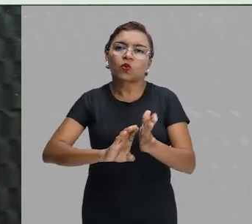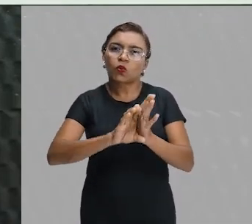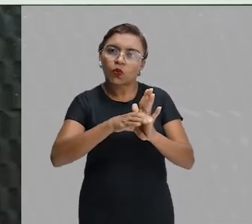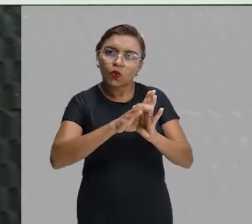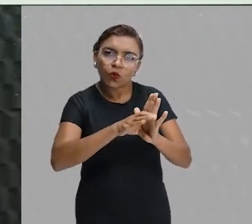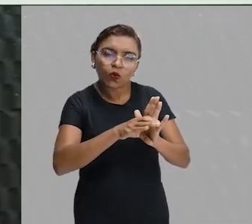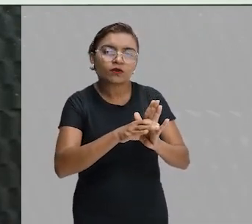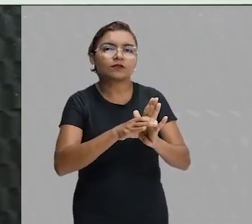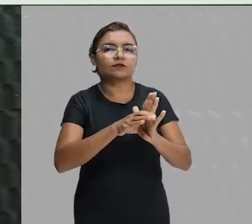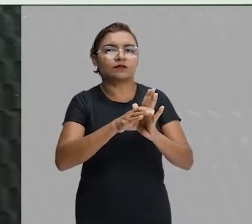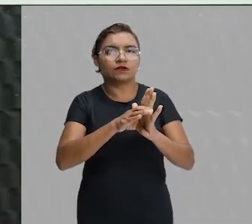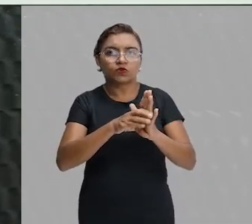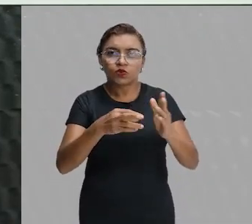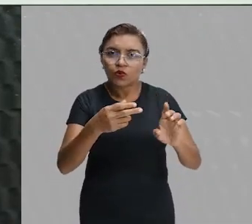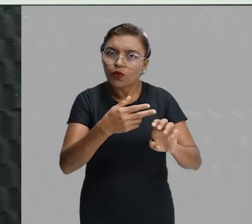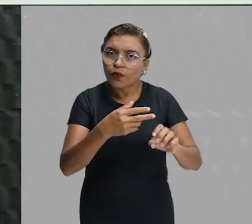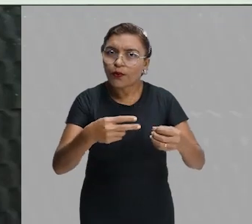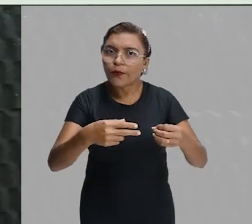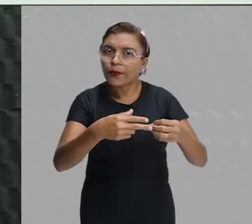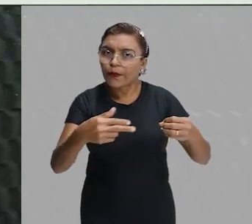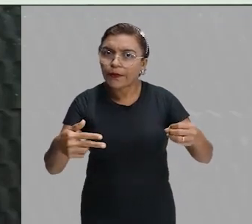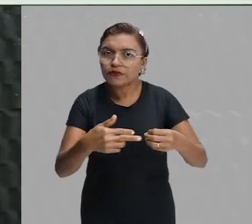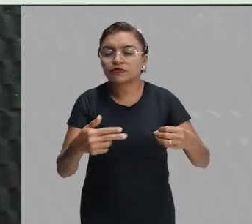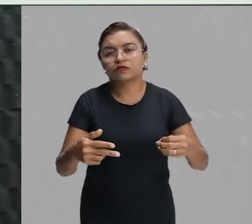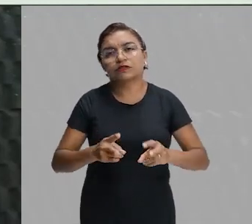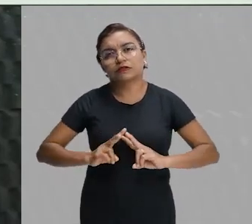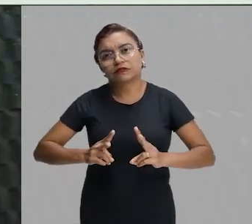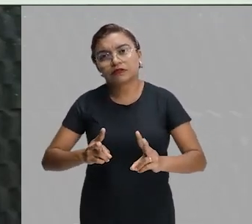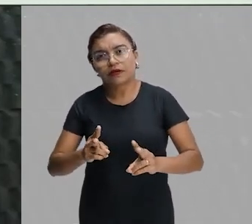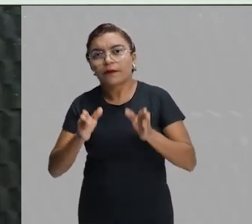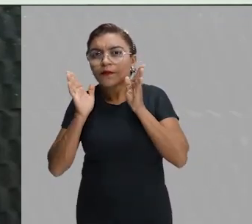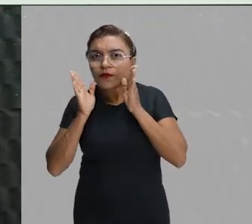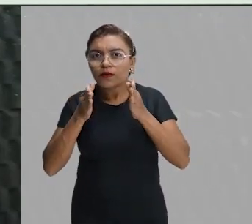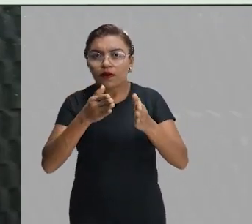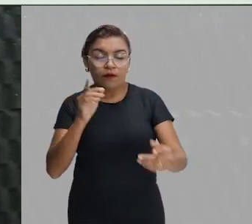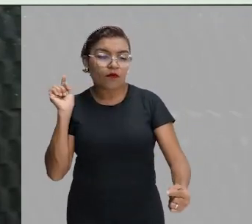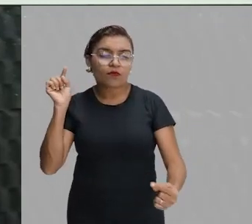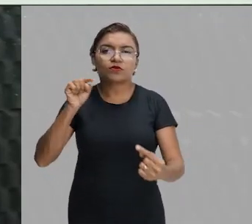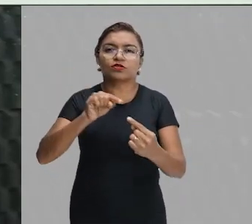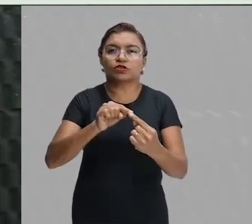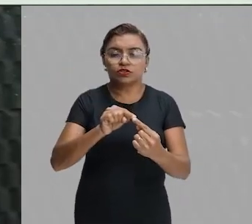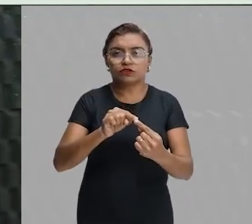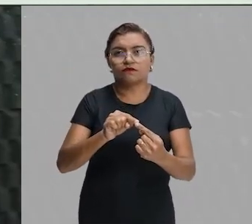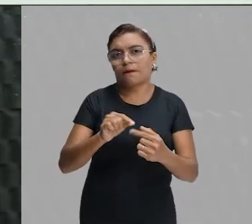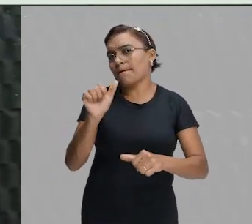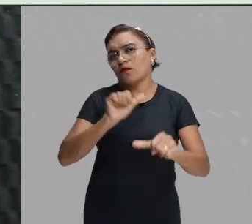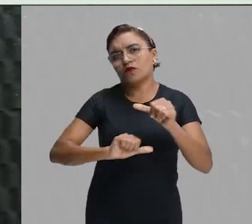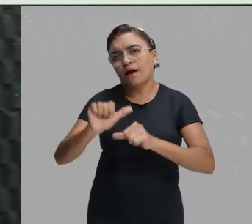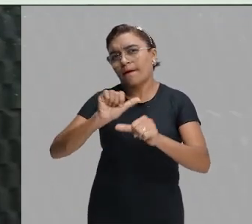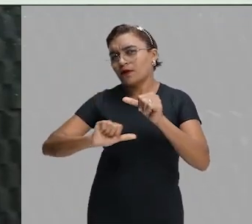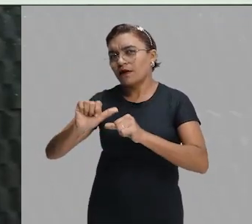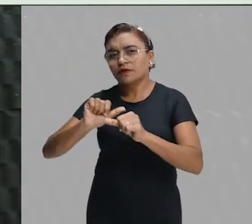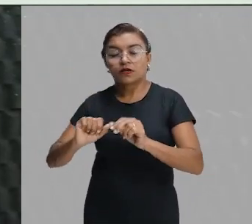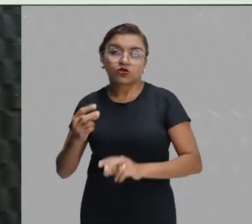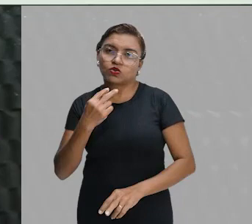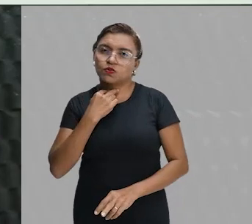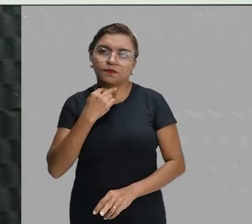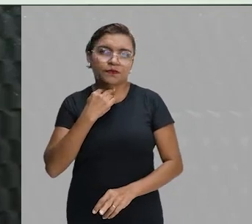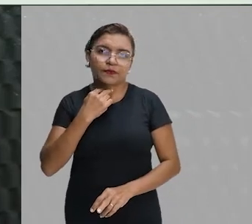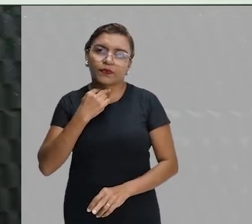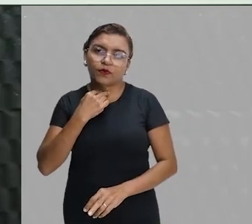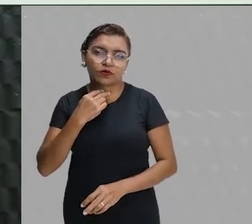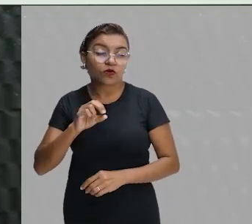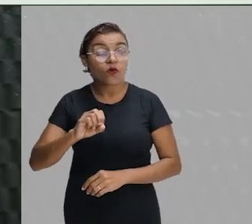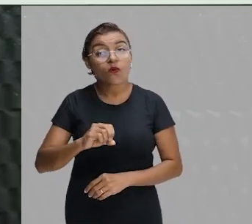eu tenho de manter este objeto sempre como alvo de inquirição. Eu não posso ficar mudando o tempo inteiro ou